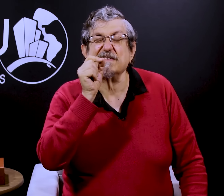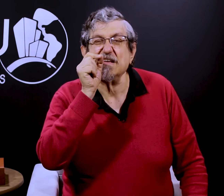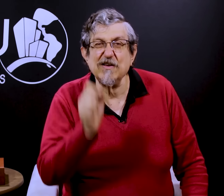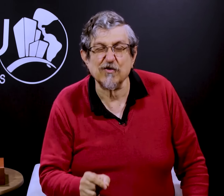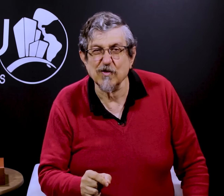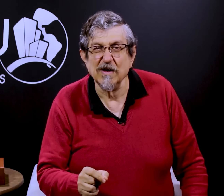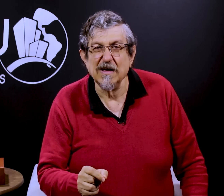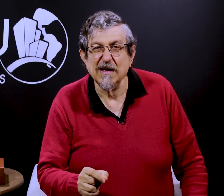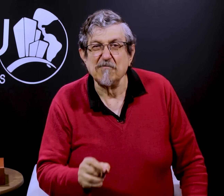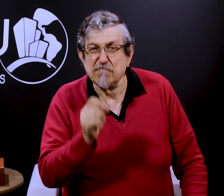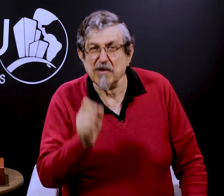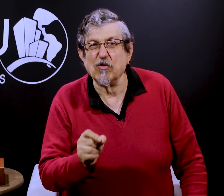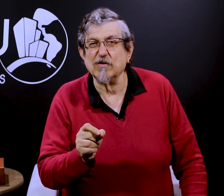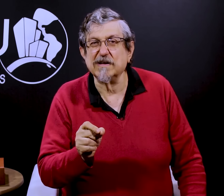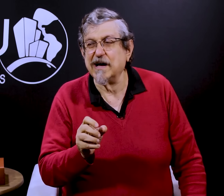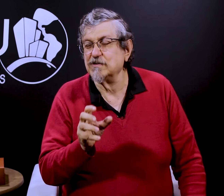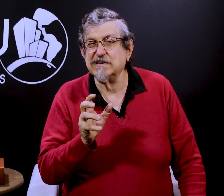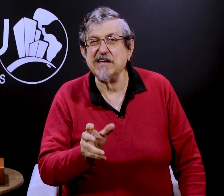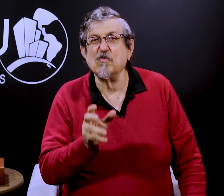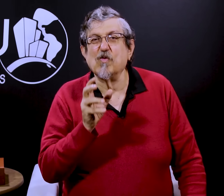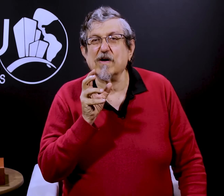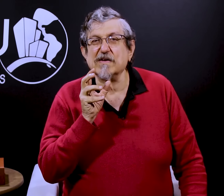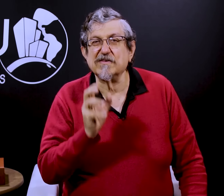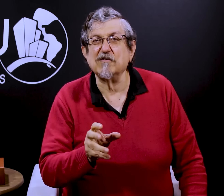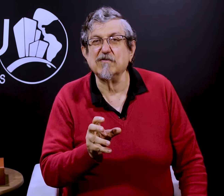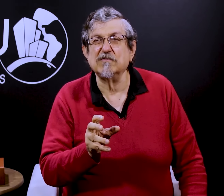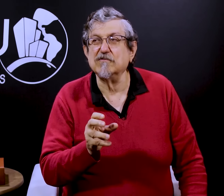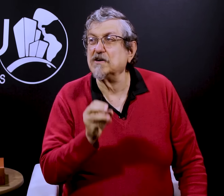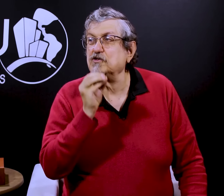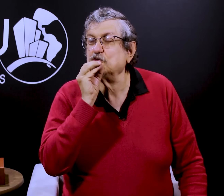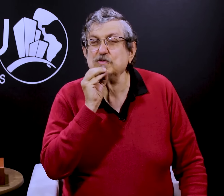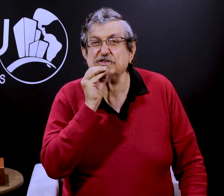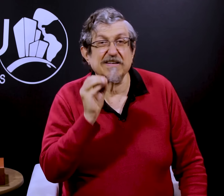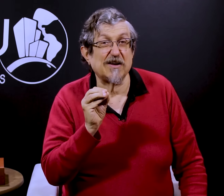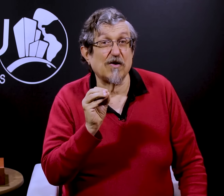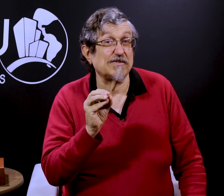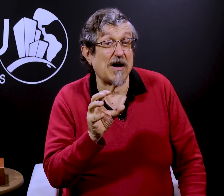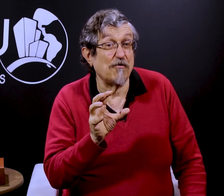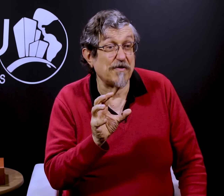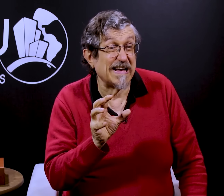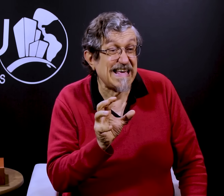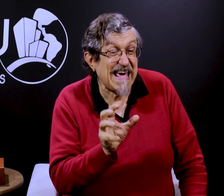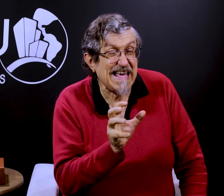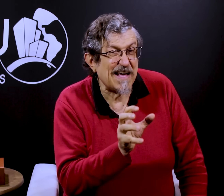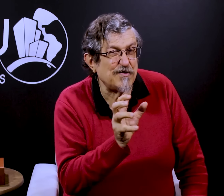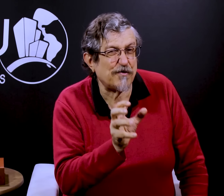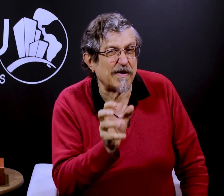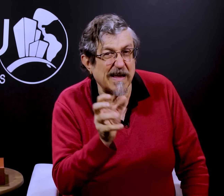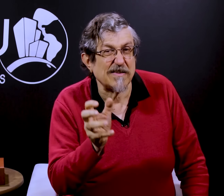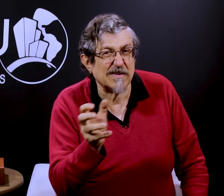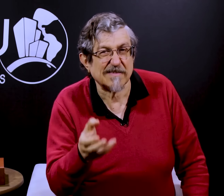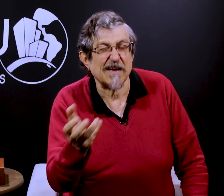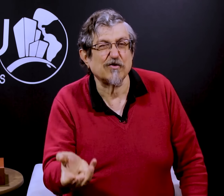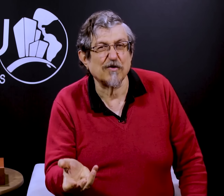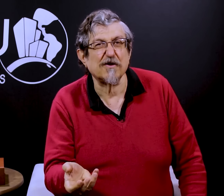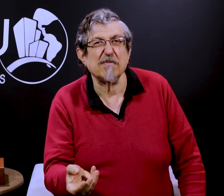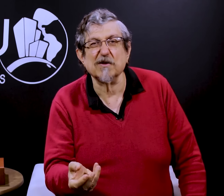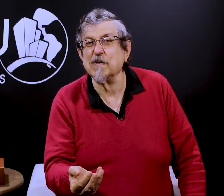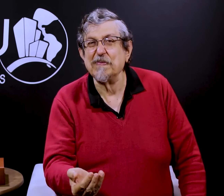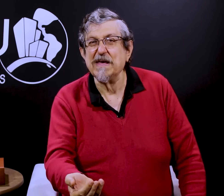fazer isso pelo contrário tenha um coração uma atitude Generosa ao ver quem é diferente está